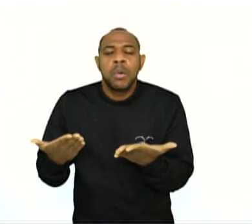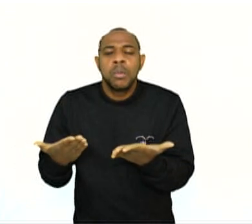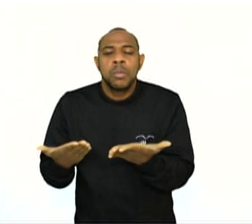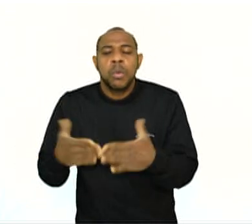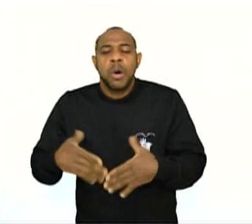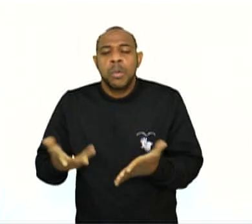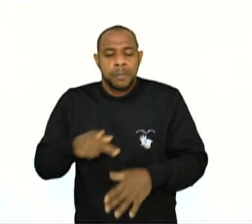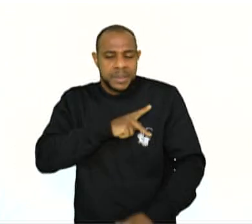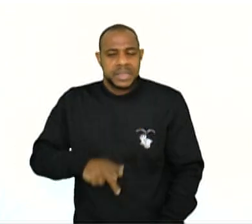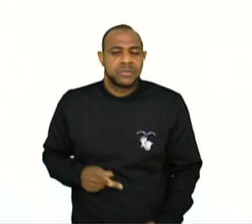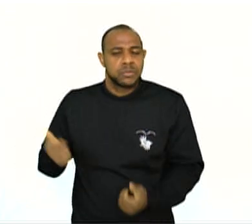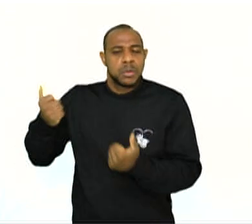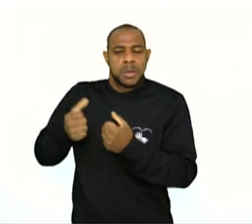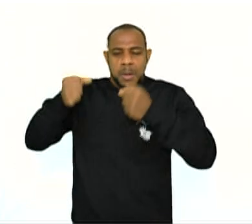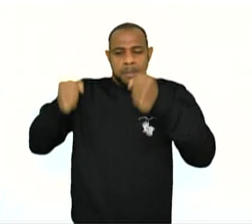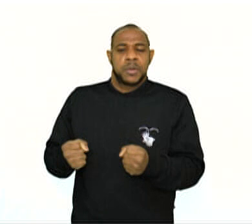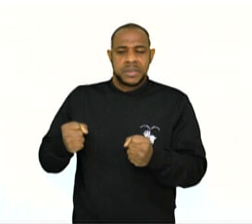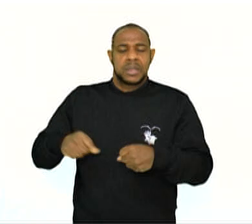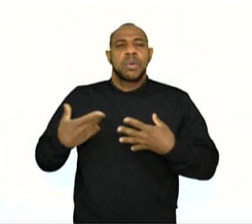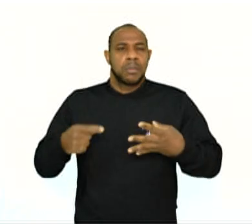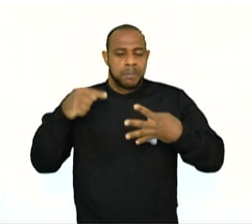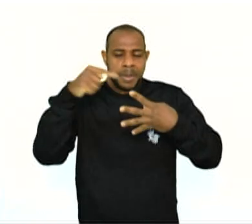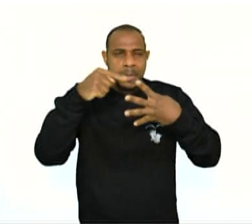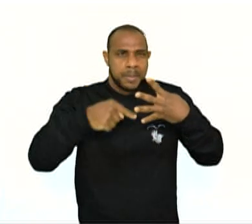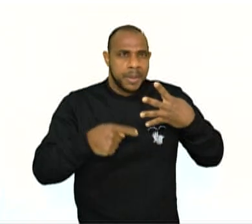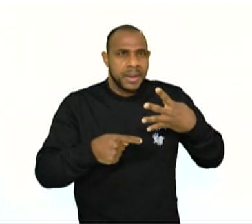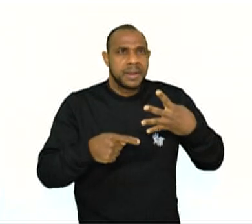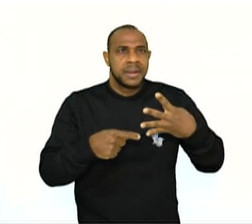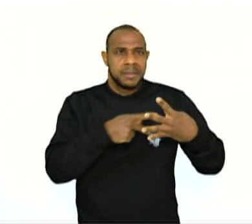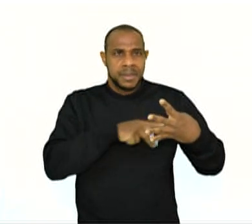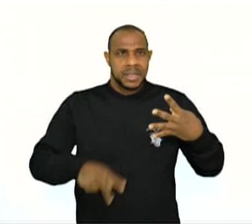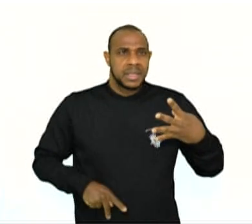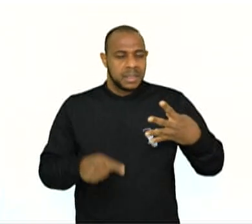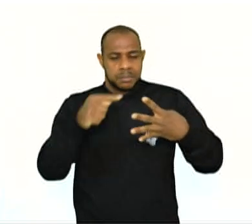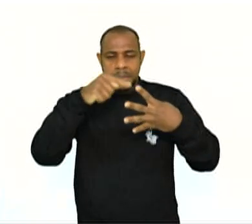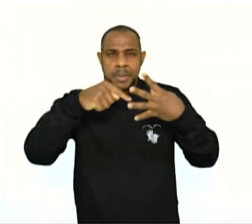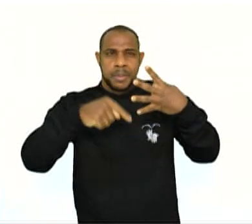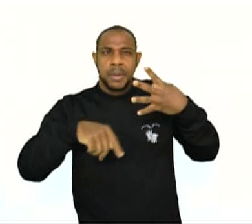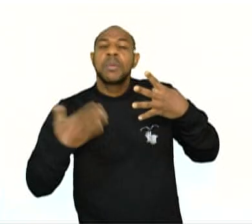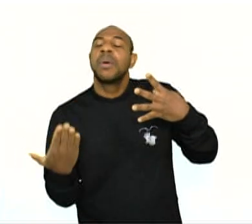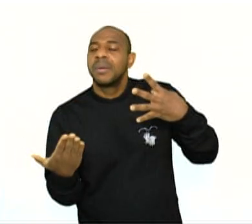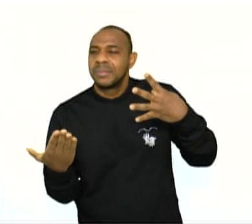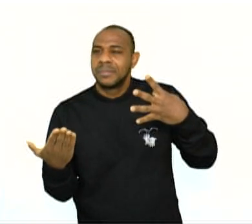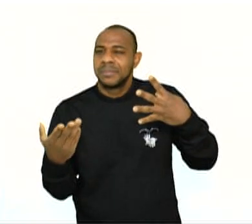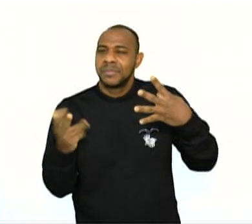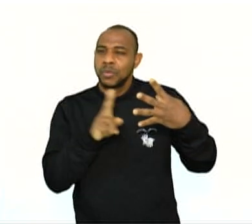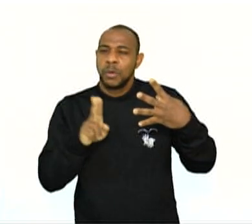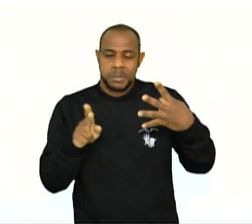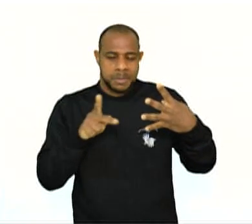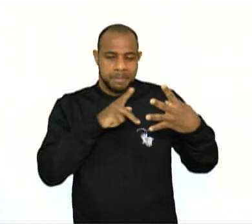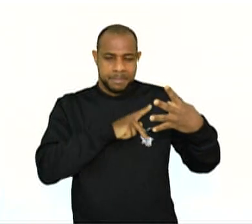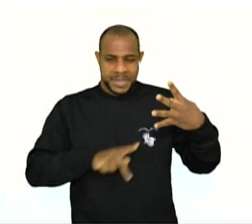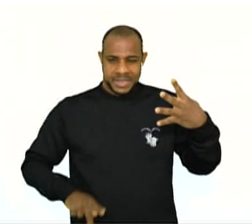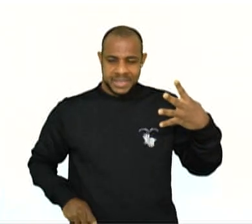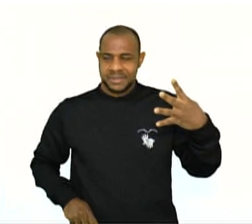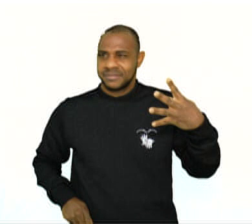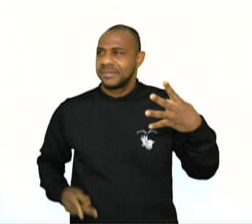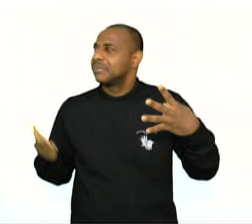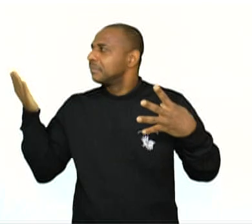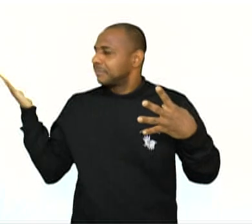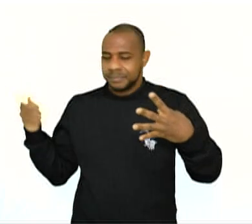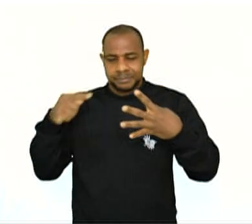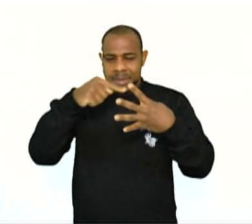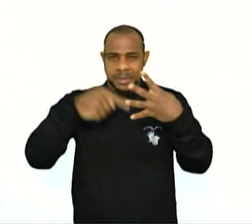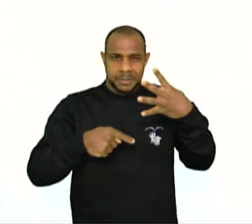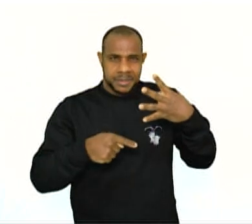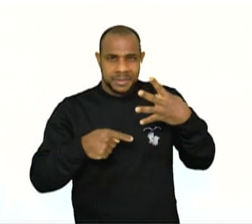poder? Letra A, Jânio Quadros. Letra B, João Goulart. Letra C, Getúlio Vargas. Ou letra